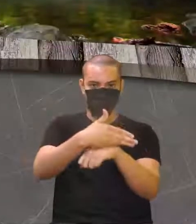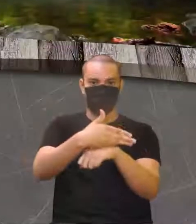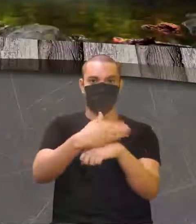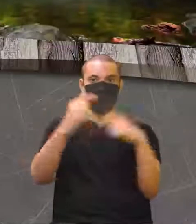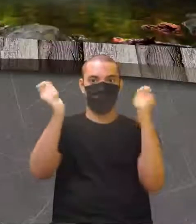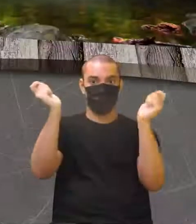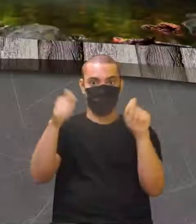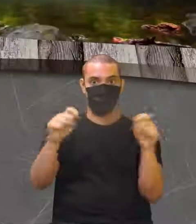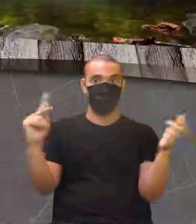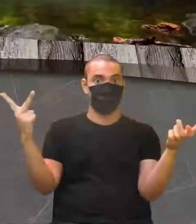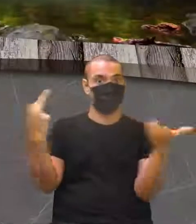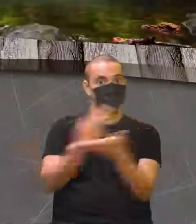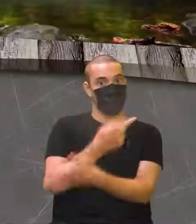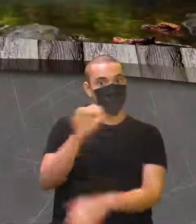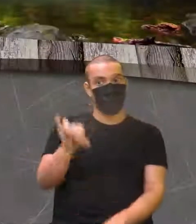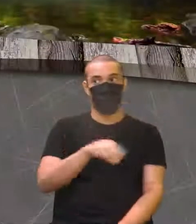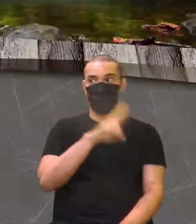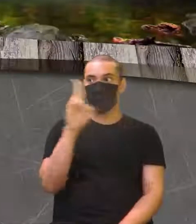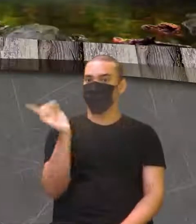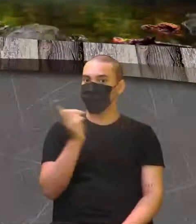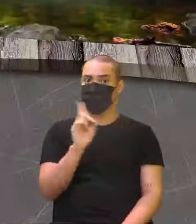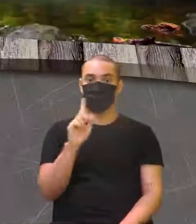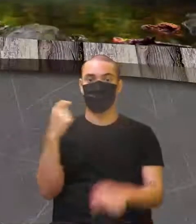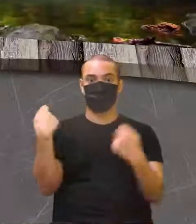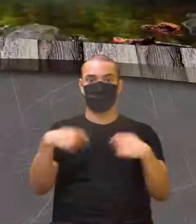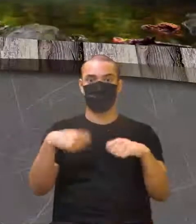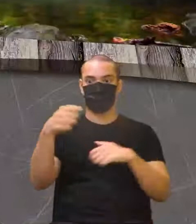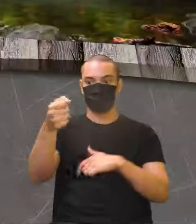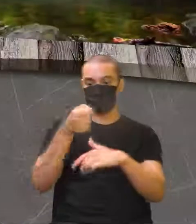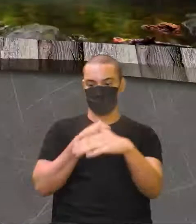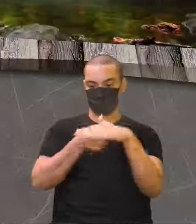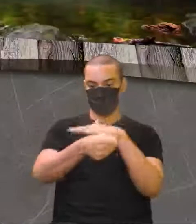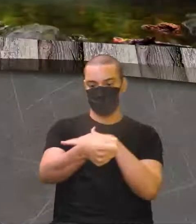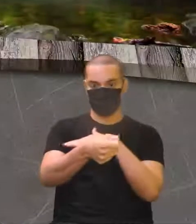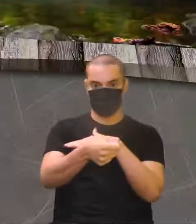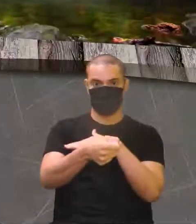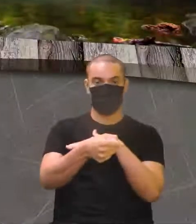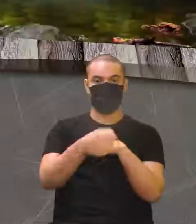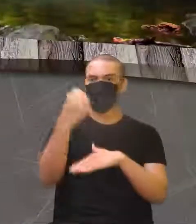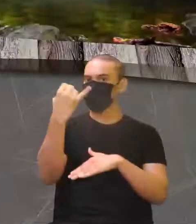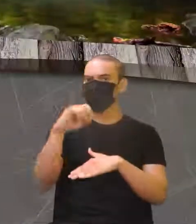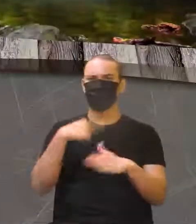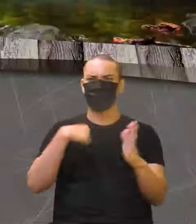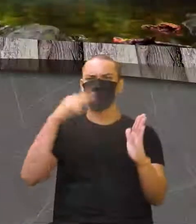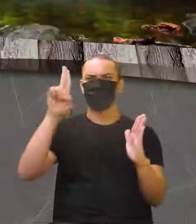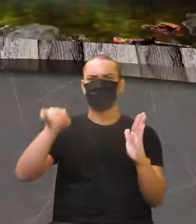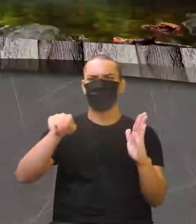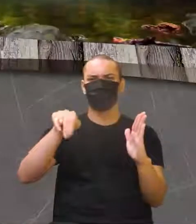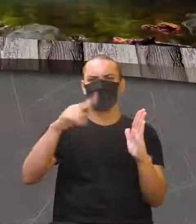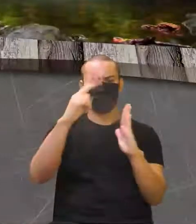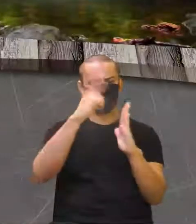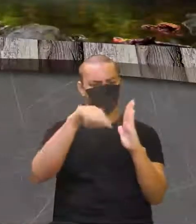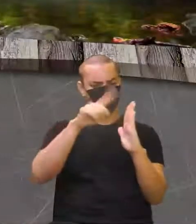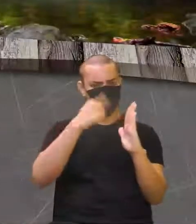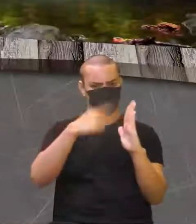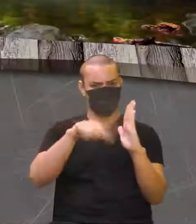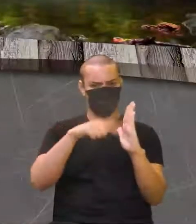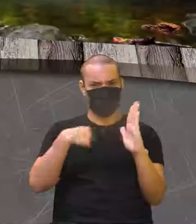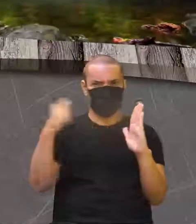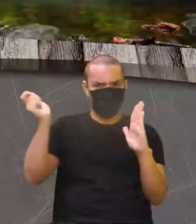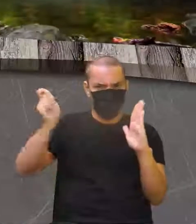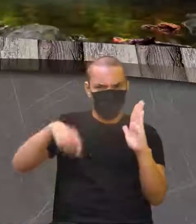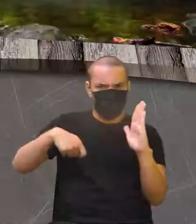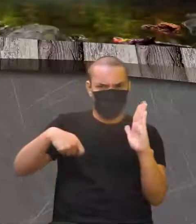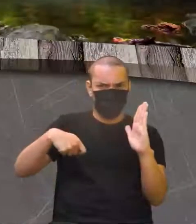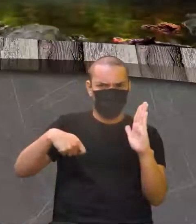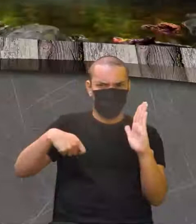aquilo vá acontecer ou não, eu preciso estar inserida de alguma forma. Se eu não jogo de jeito nenhum, tem possibilidade de eu estar inserida